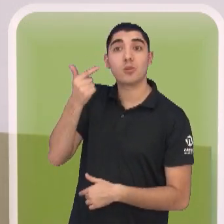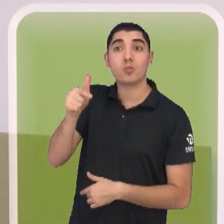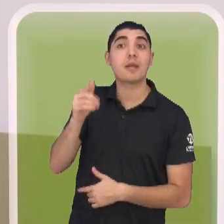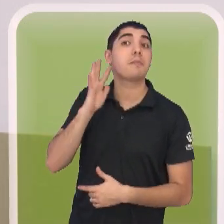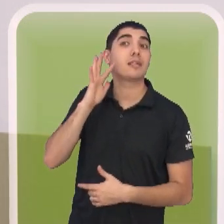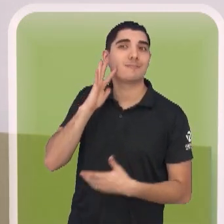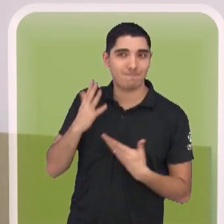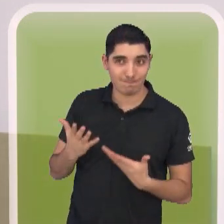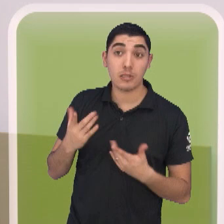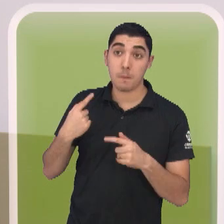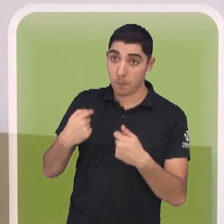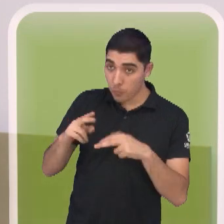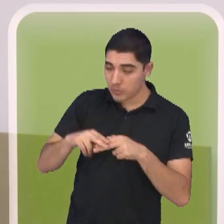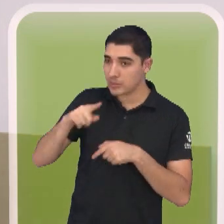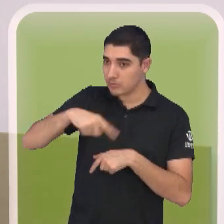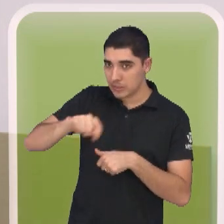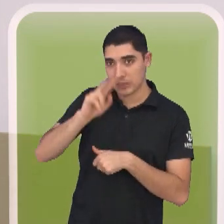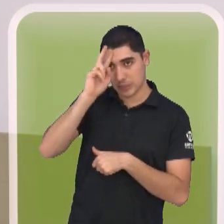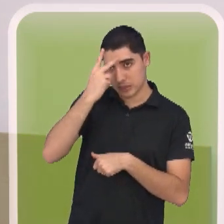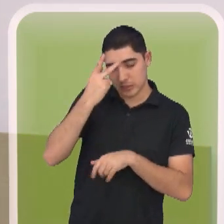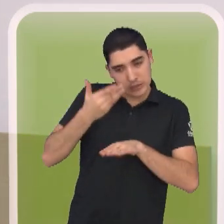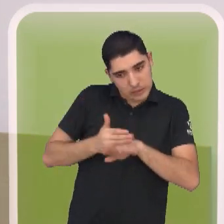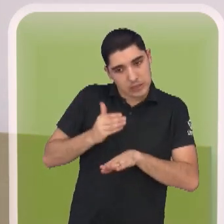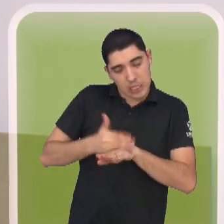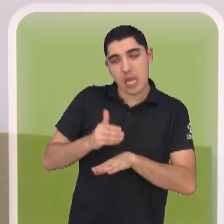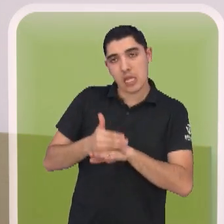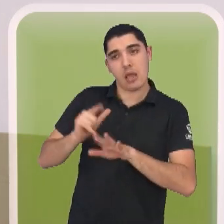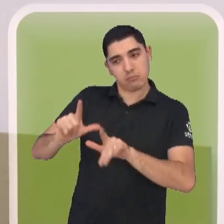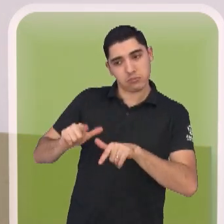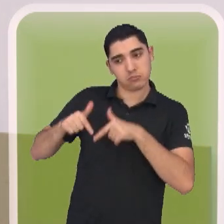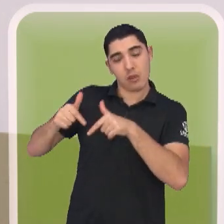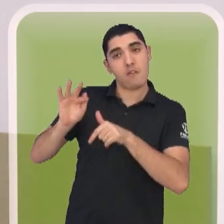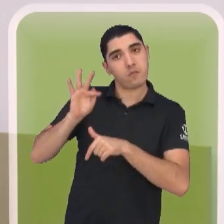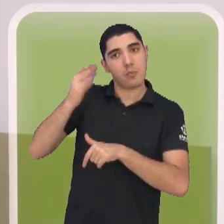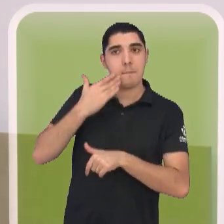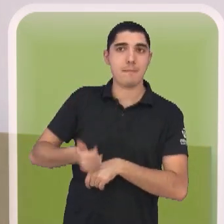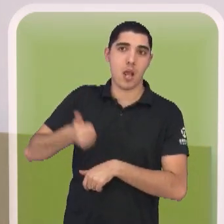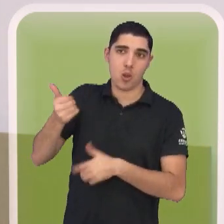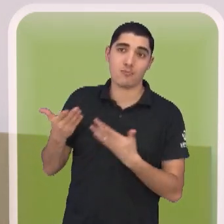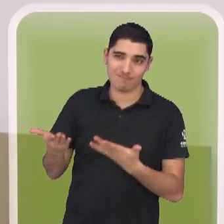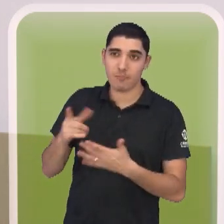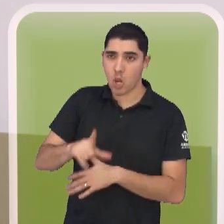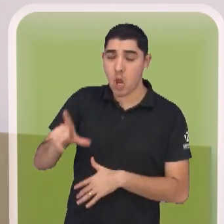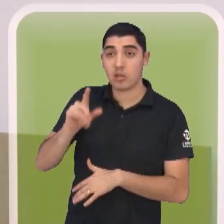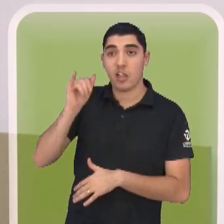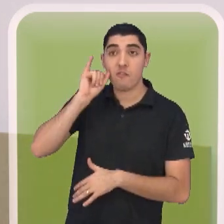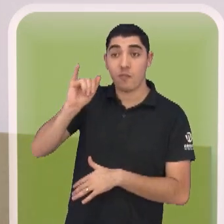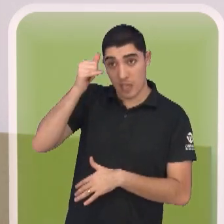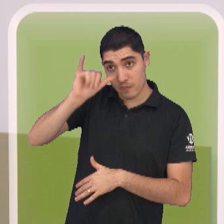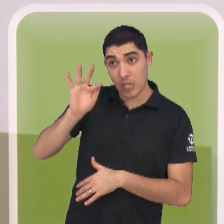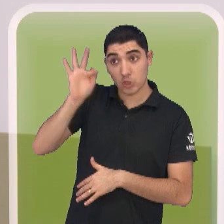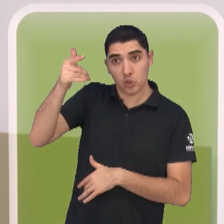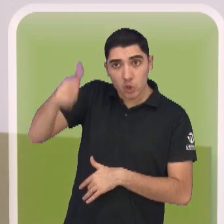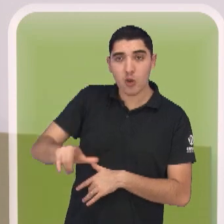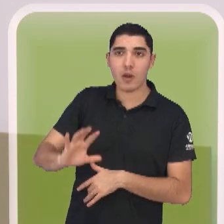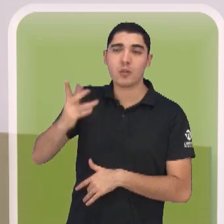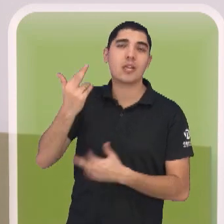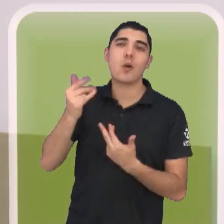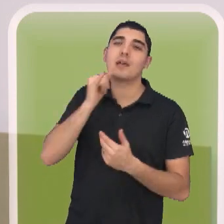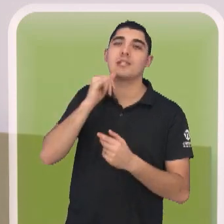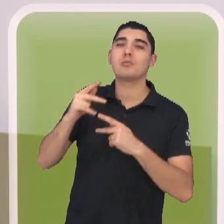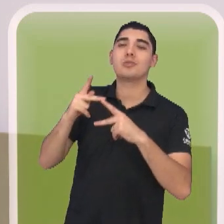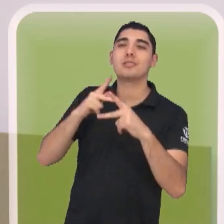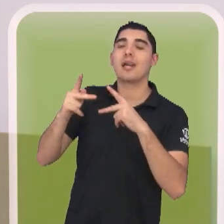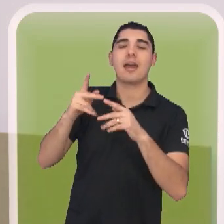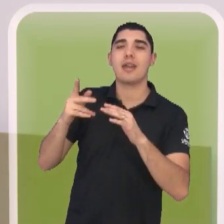você repensado é treinado durante a semana para que isso não se repita É lógico que assim como o 7 a 1 na Copa do Mundo do Brasil e